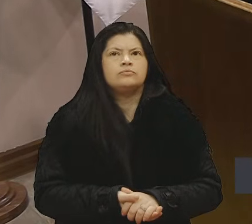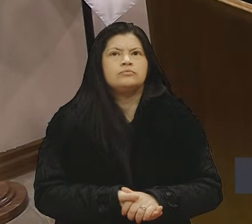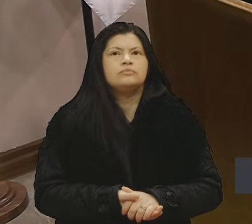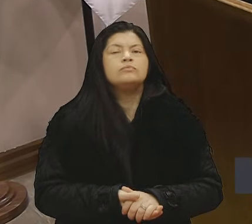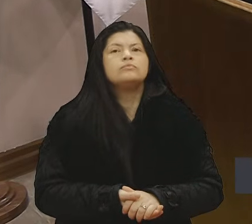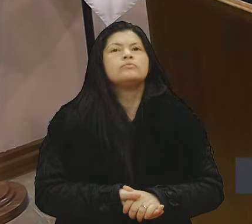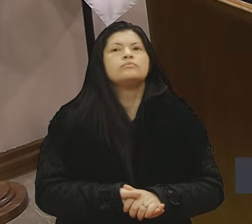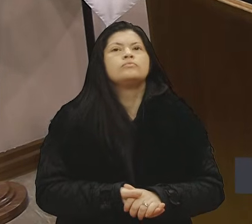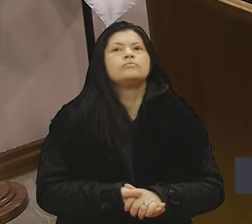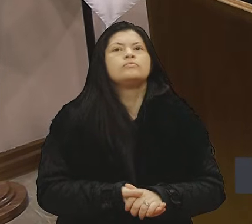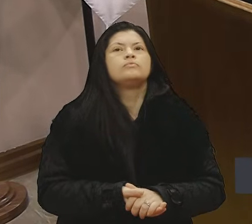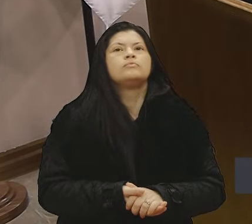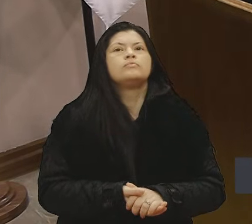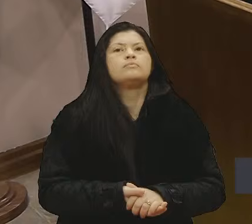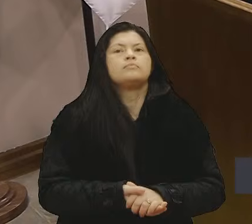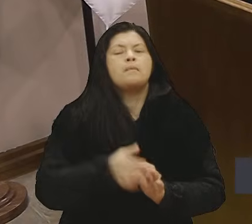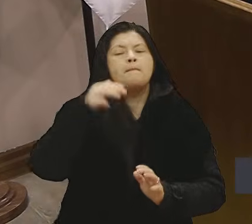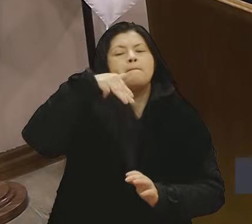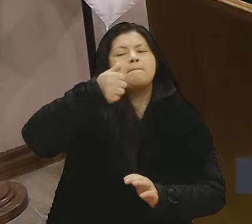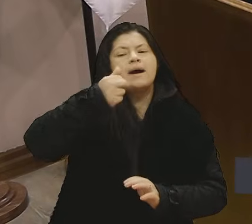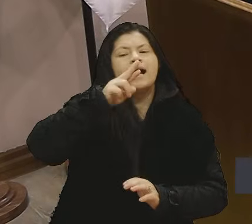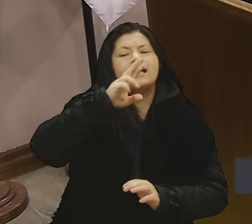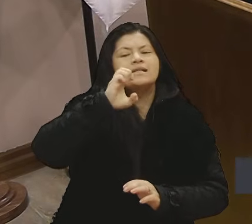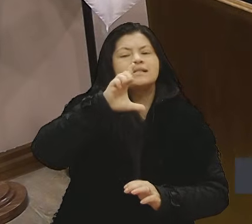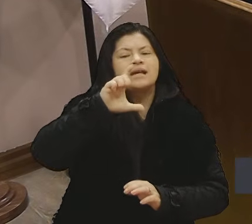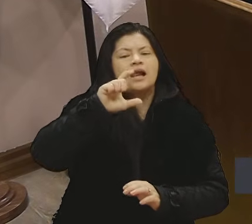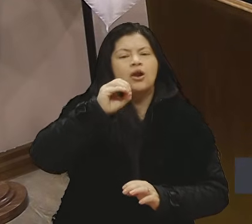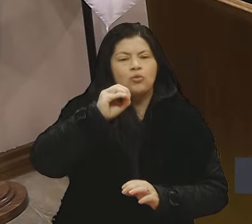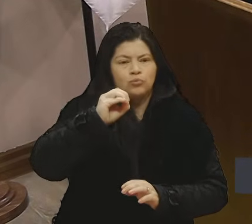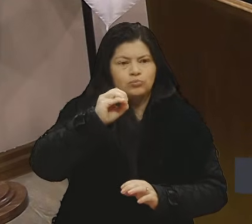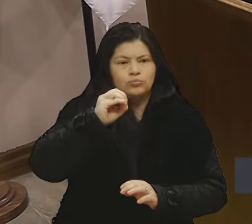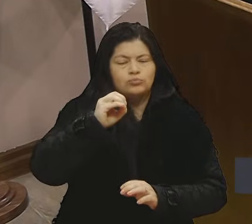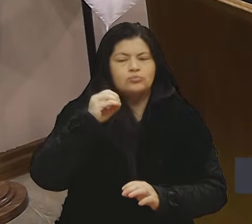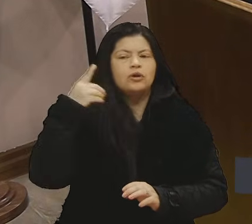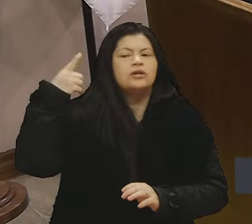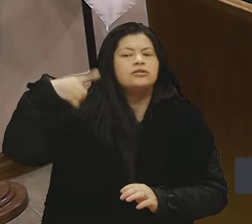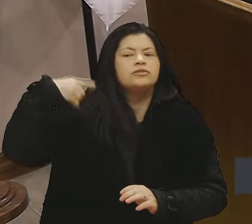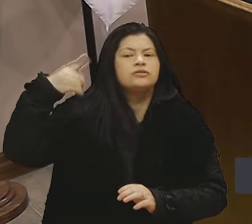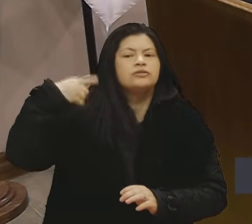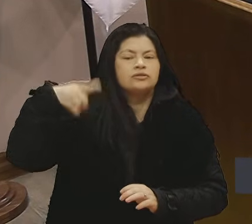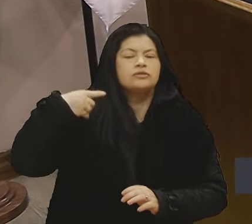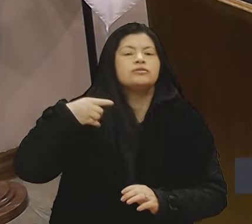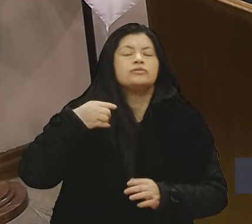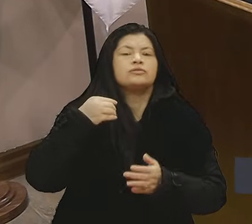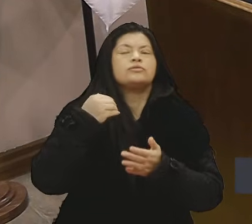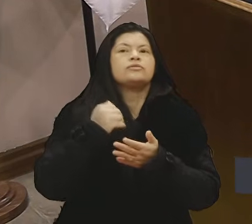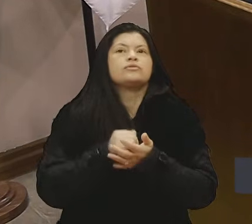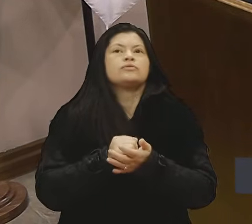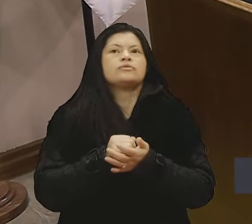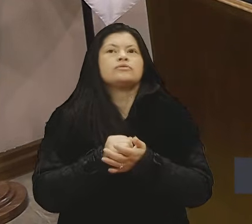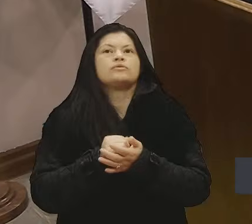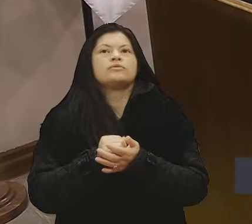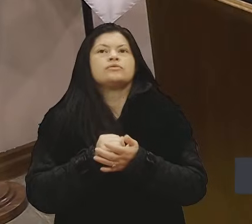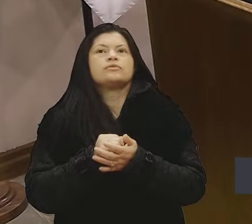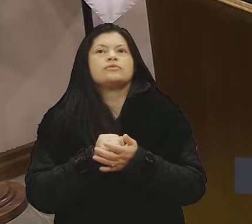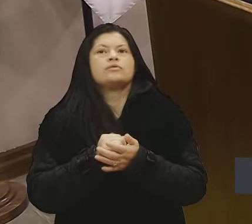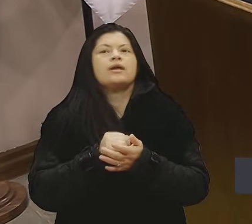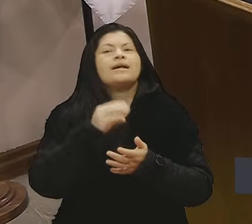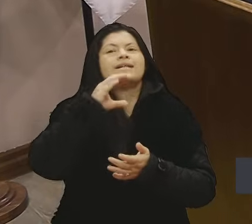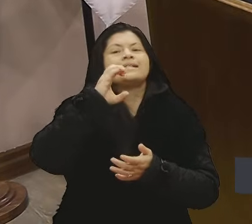Obrigado. Meu nome é Marcelo Bórnia, eu sou advogado do escritório Buchab, que é o escritório oficial do